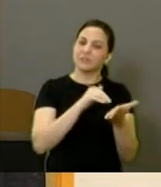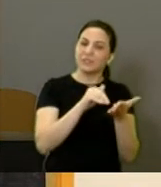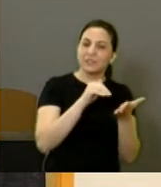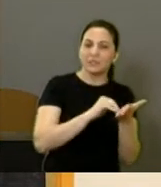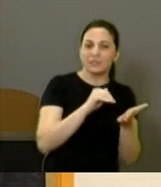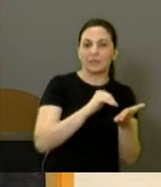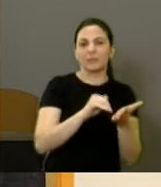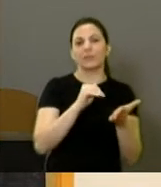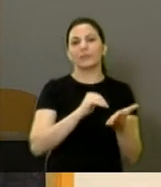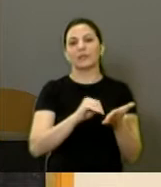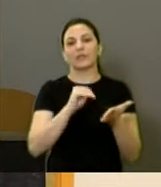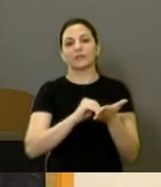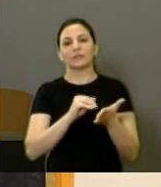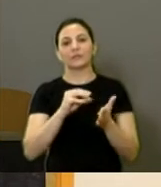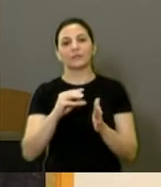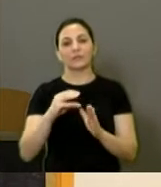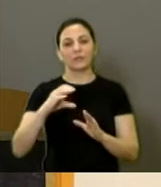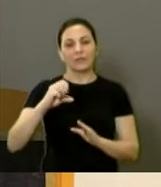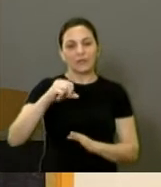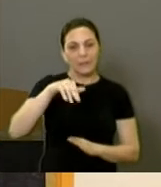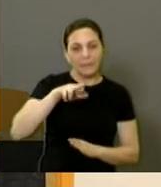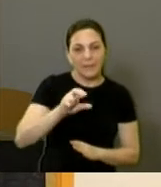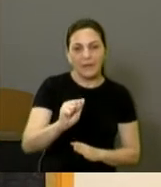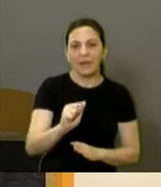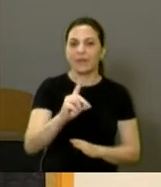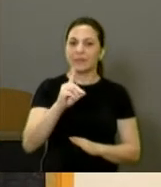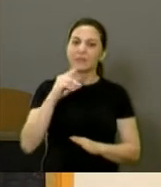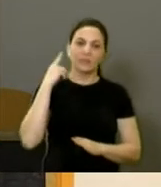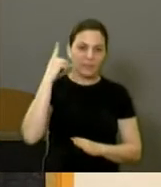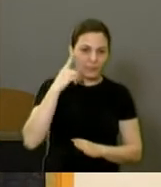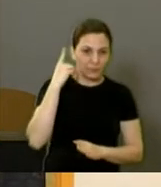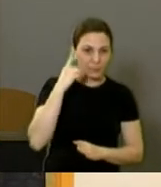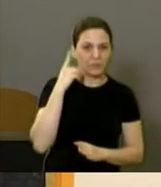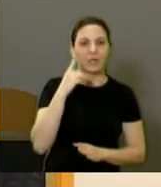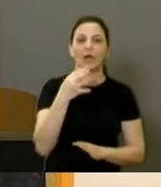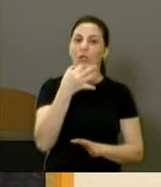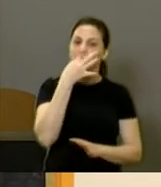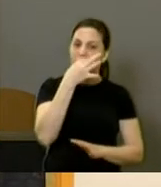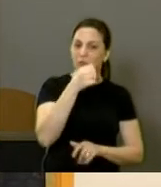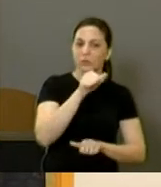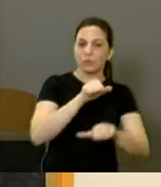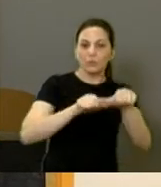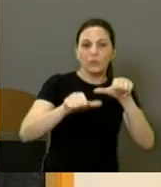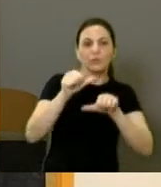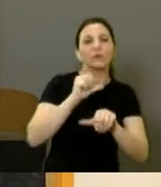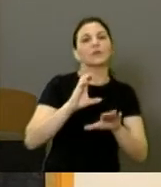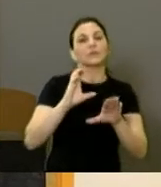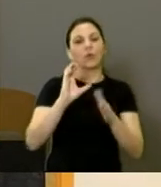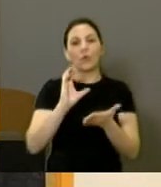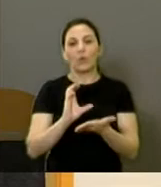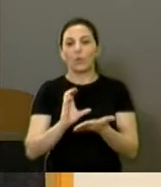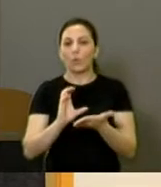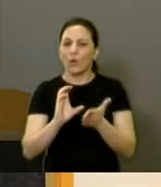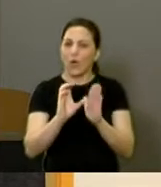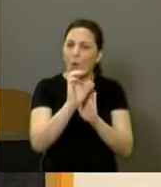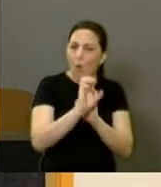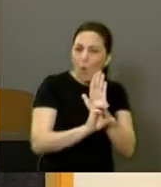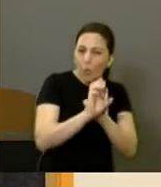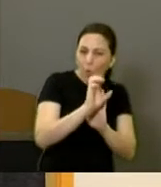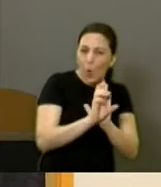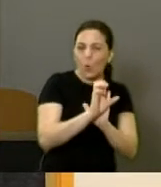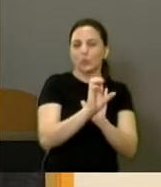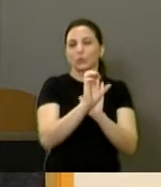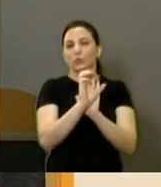apresentar análise técnica e eventuais propostas de modificação ao Código Comercial